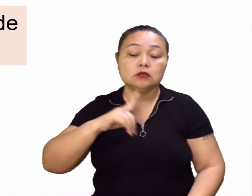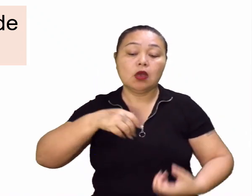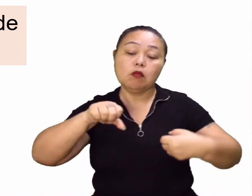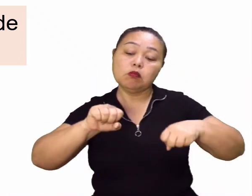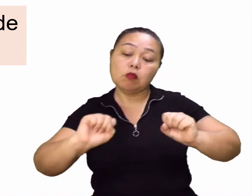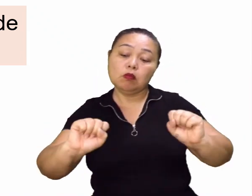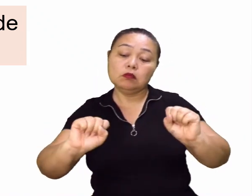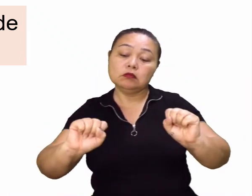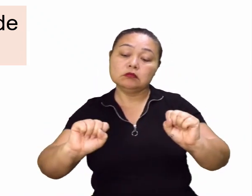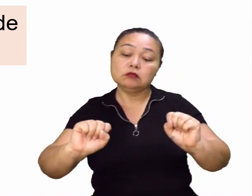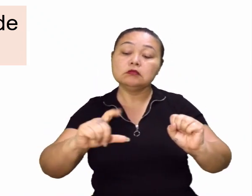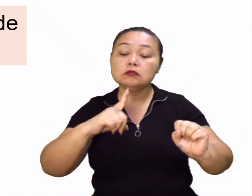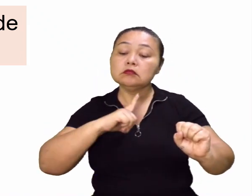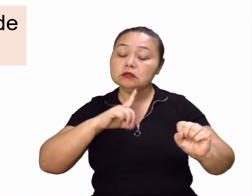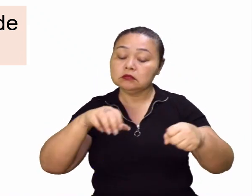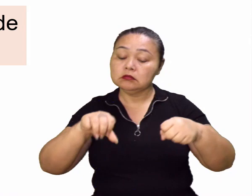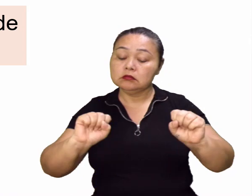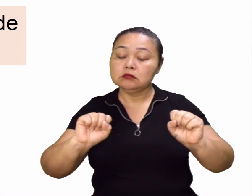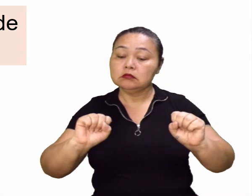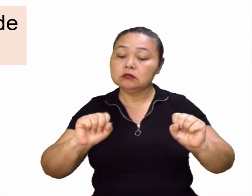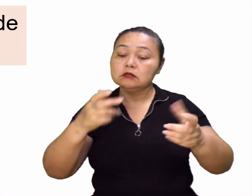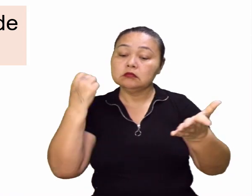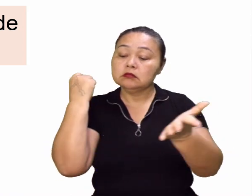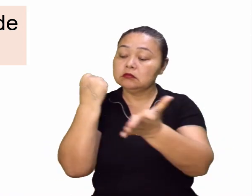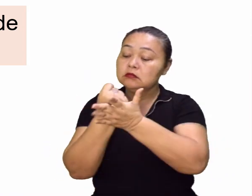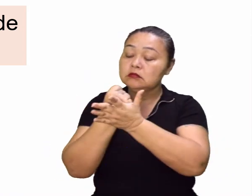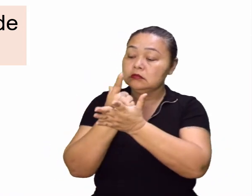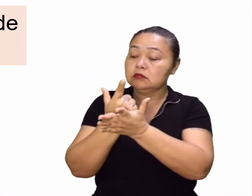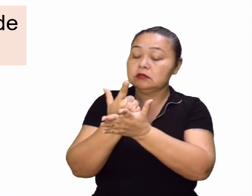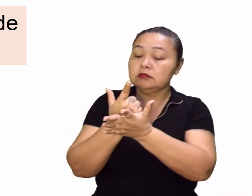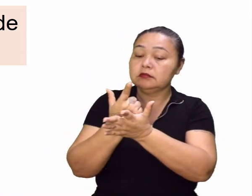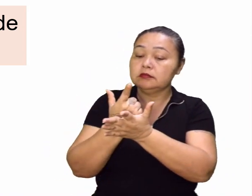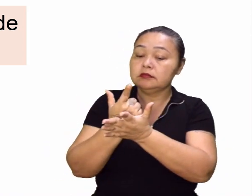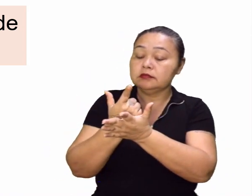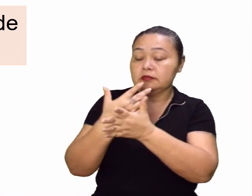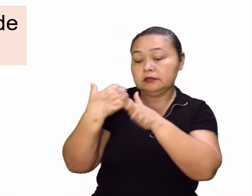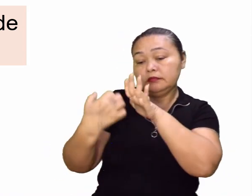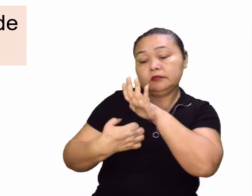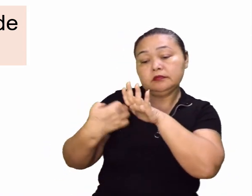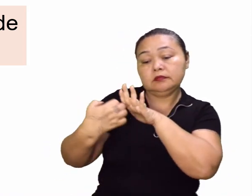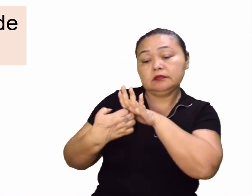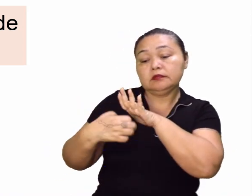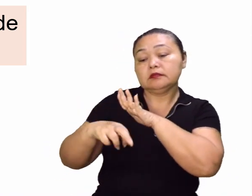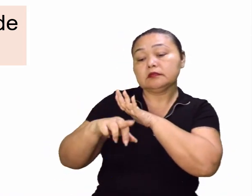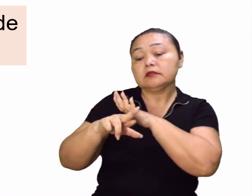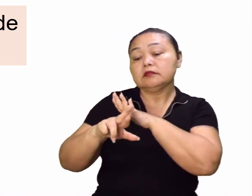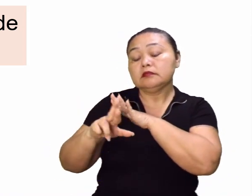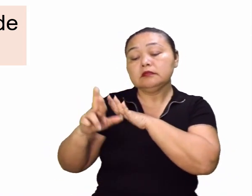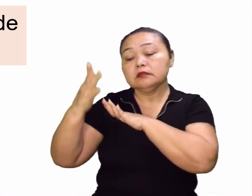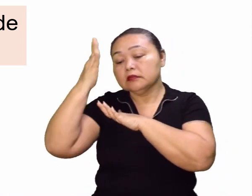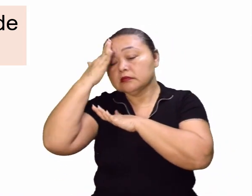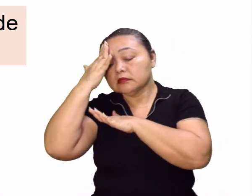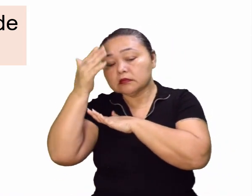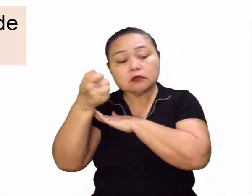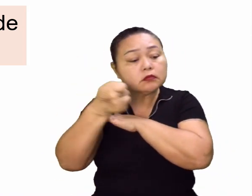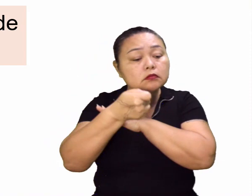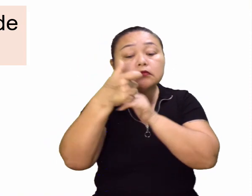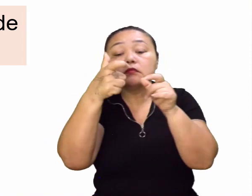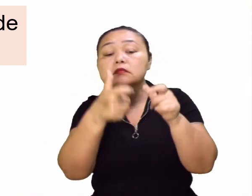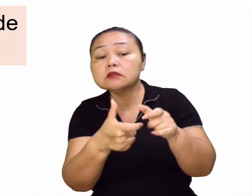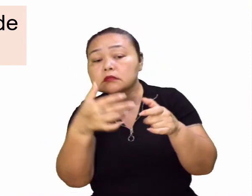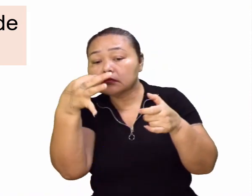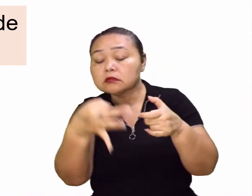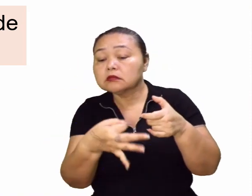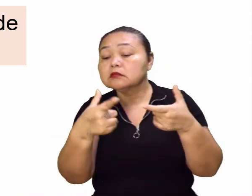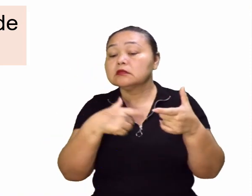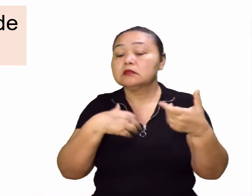moto, se você pagar uma empresa de rastreamento, eles vão lhe dar a posição